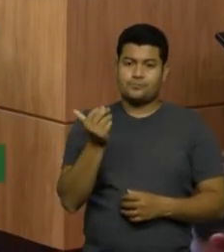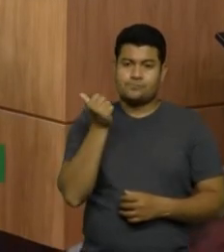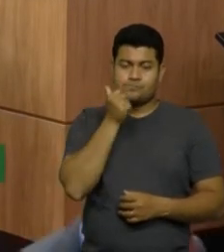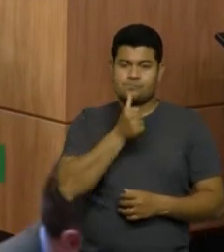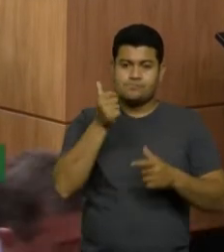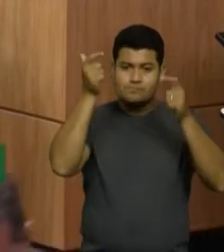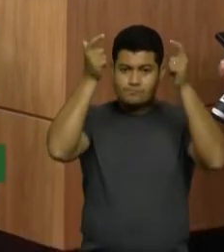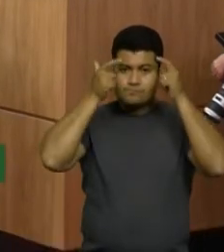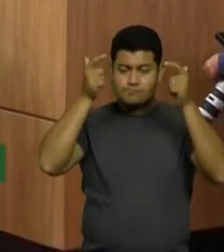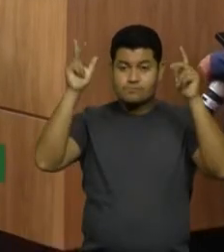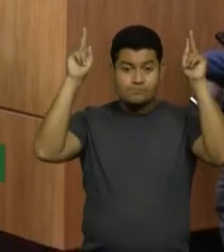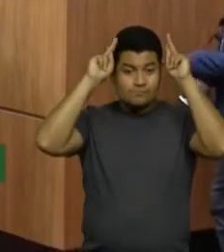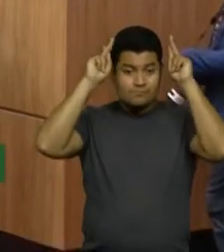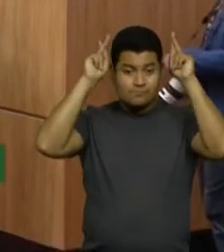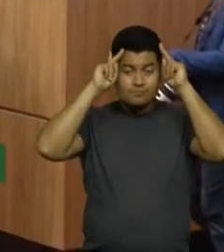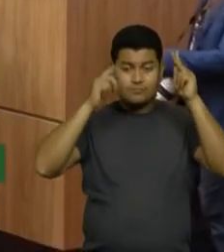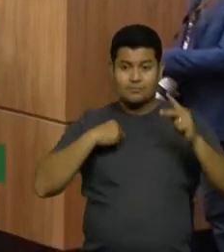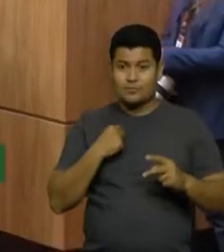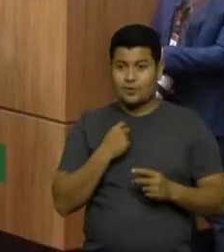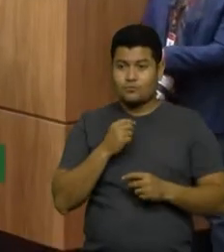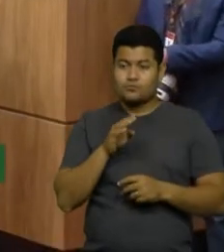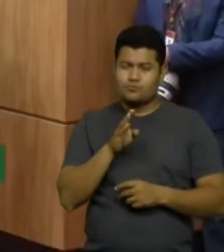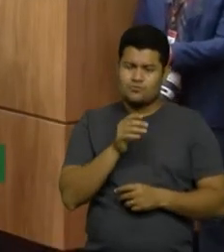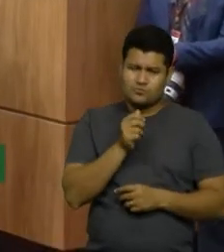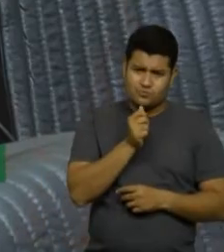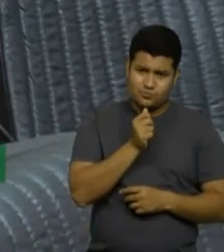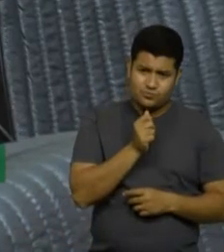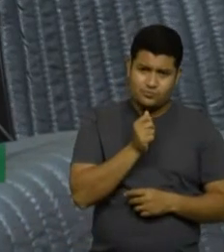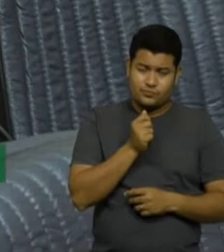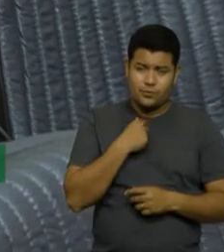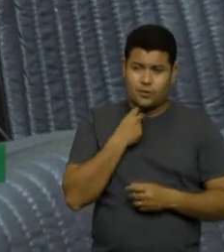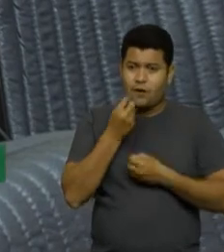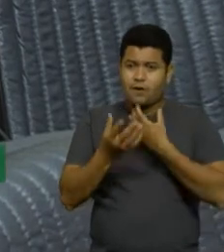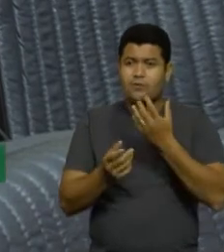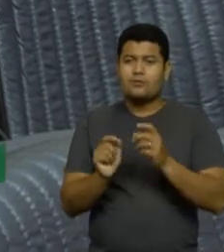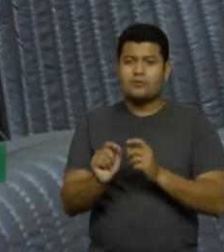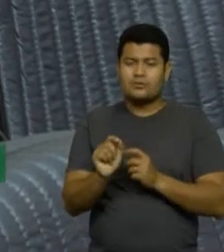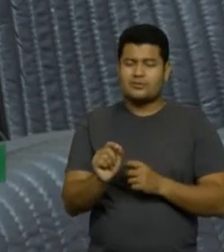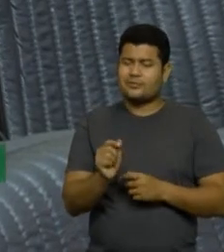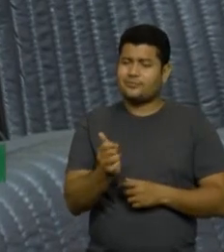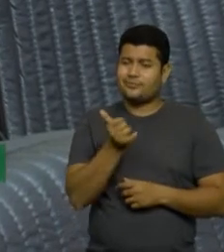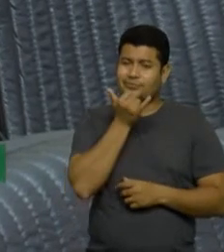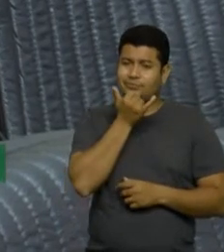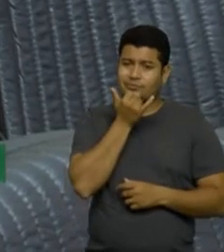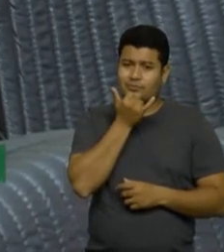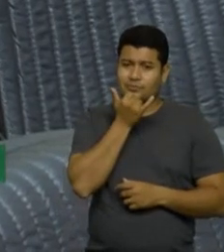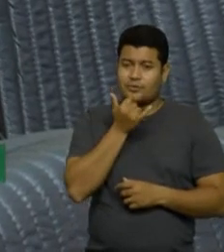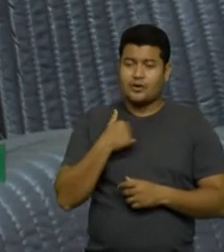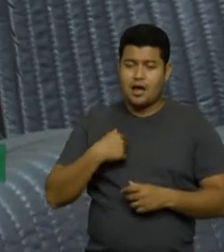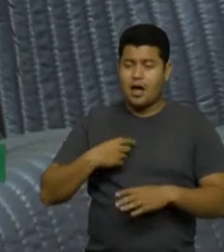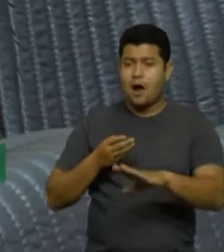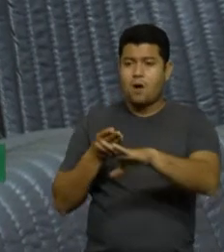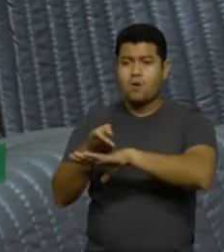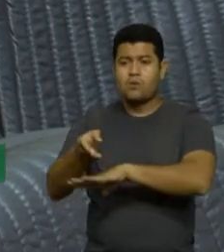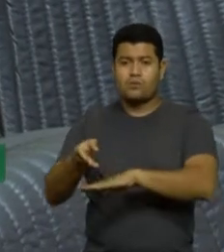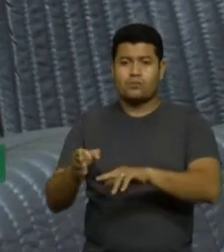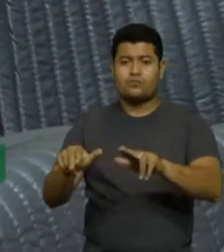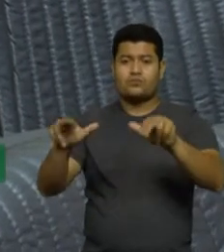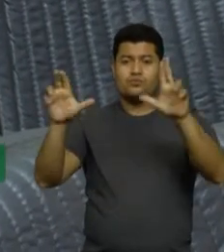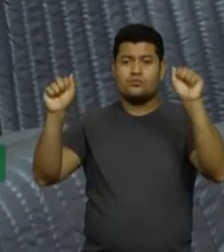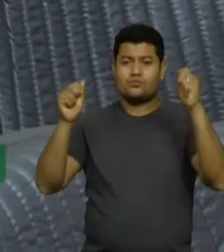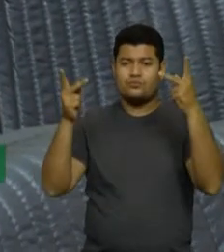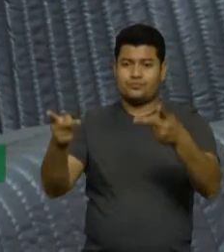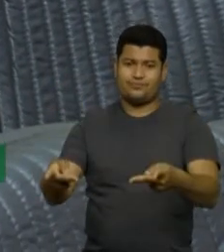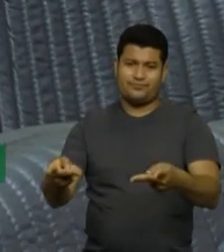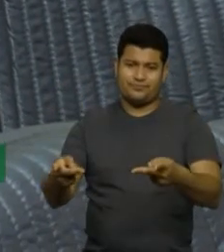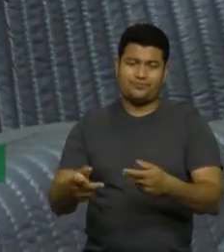eu confesso que eu não conheço a cidade de Abidão Batista, mas ela já está na minha mente de tanto o nosso deputado Romildo